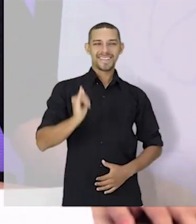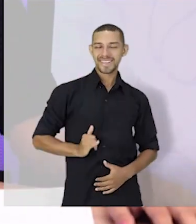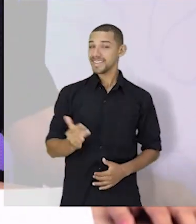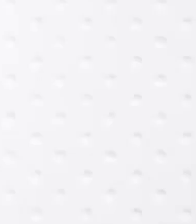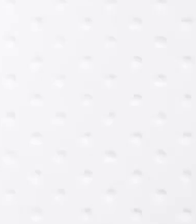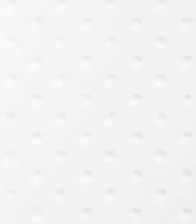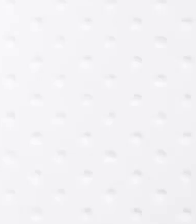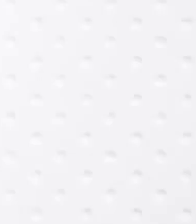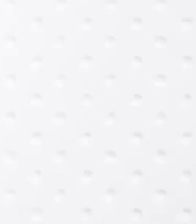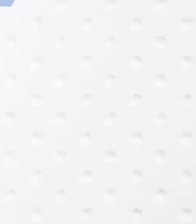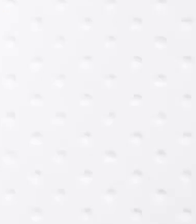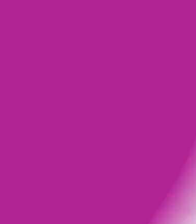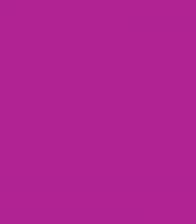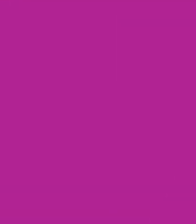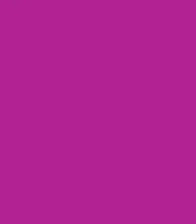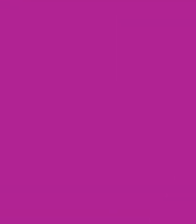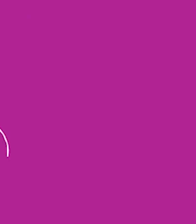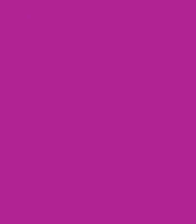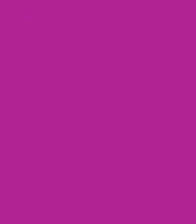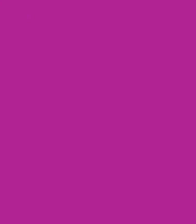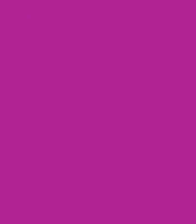papo?